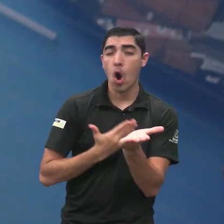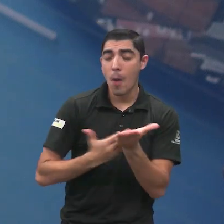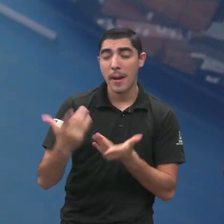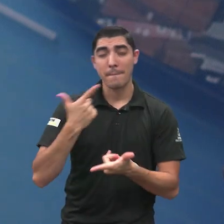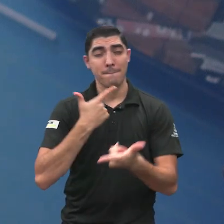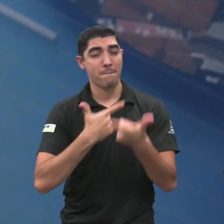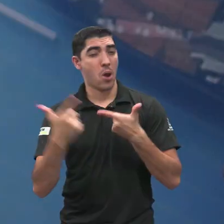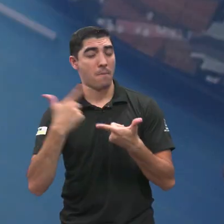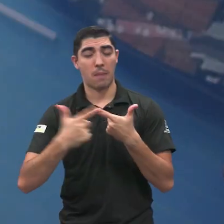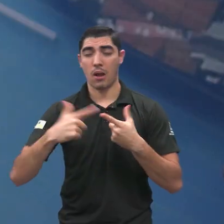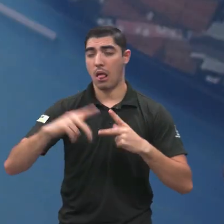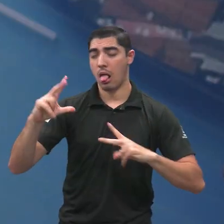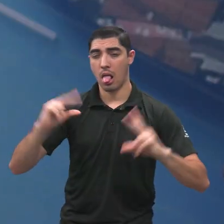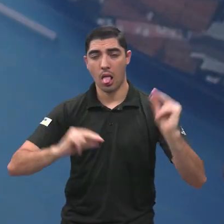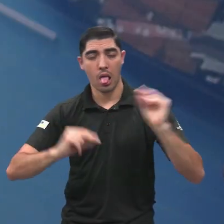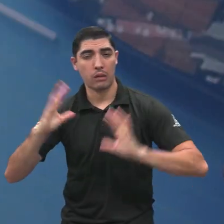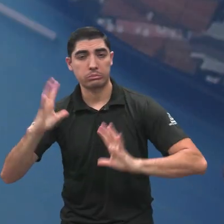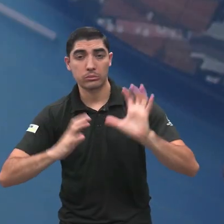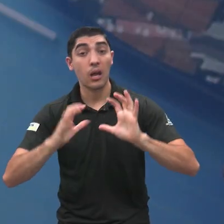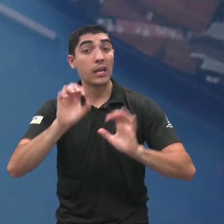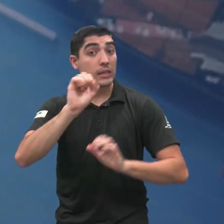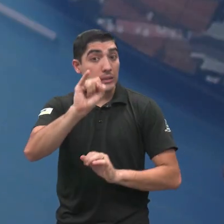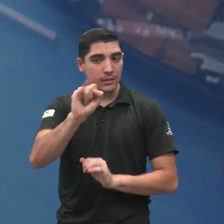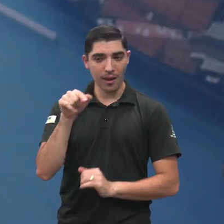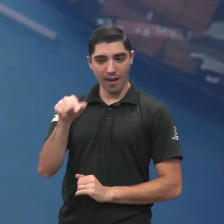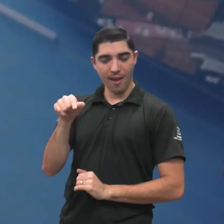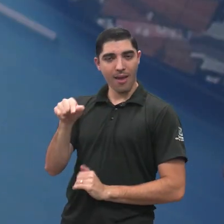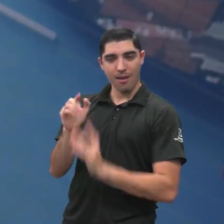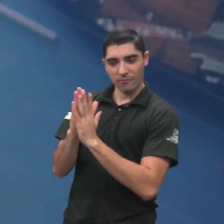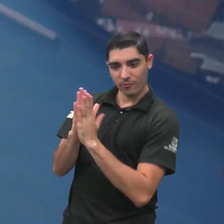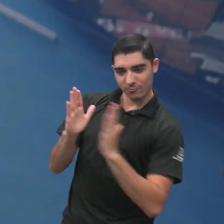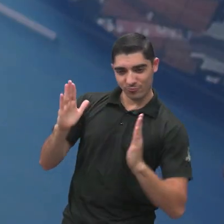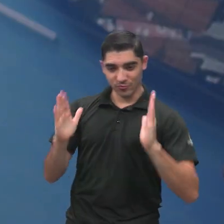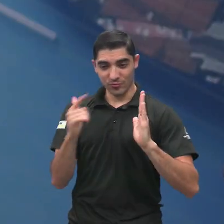essa ampliação vai amenizar